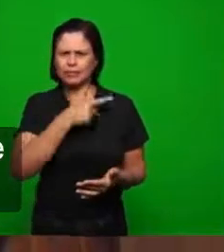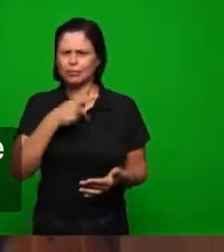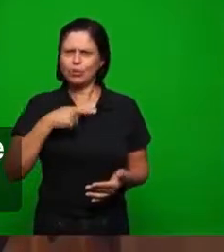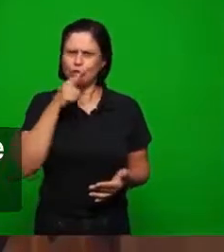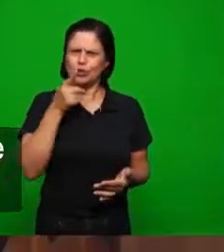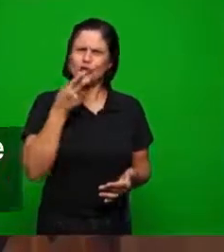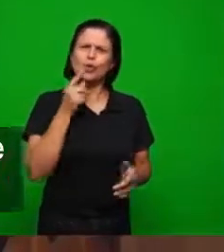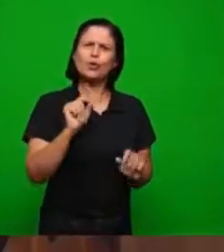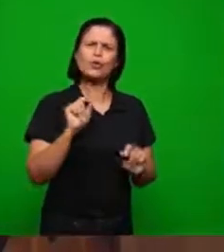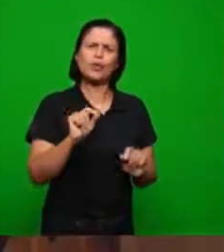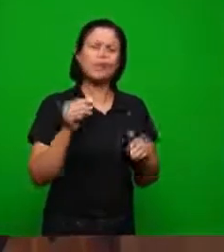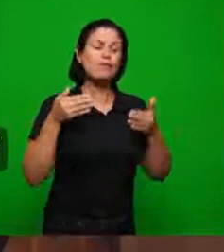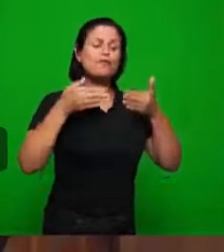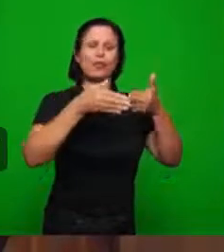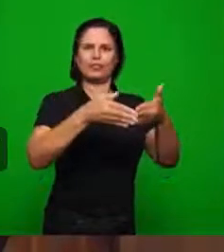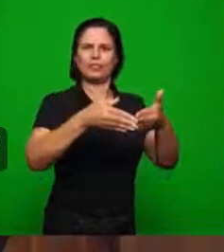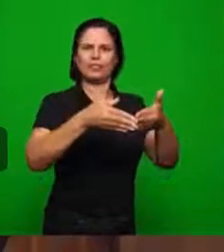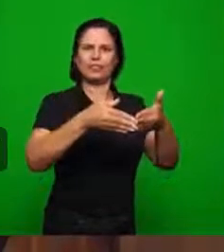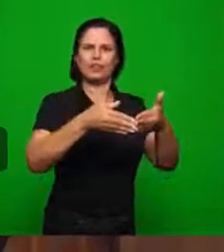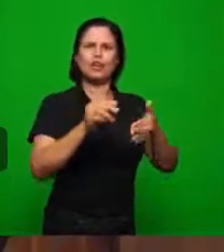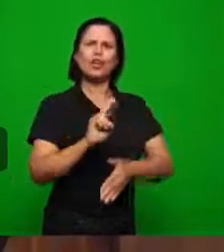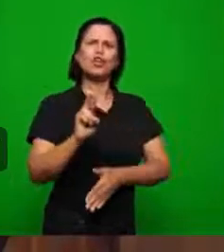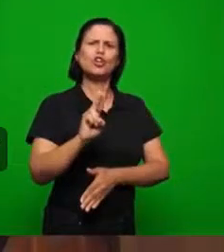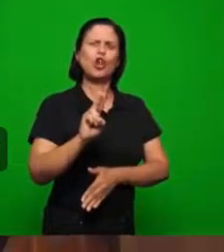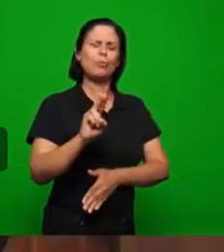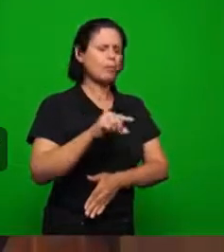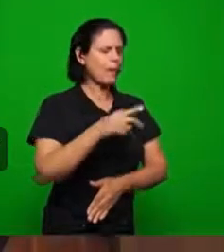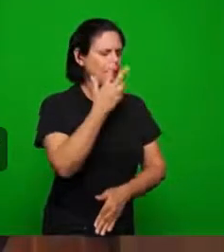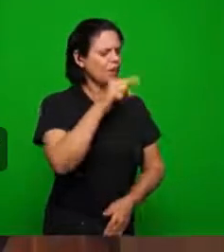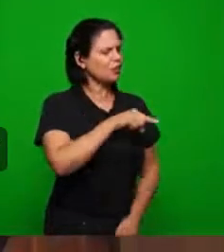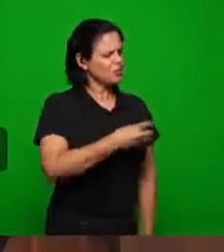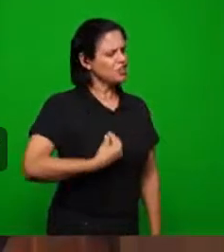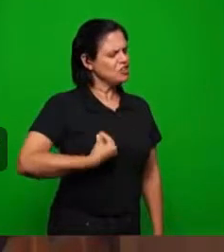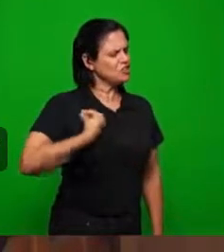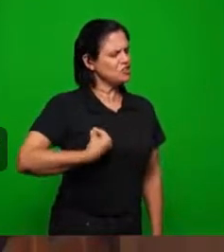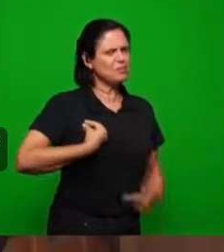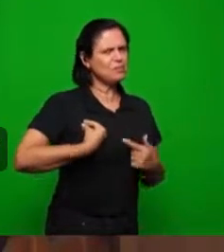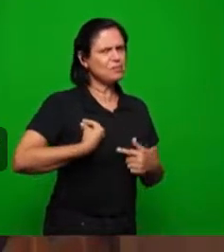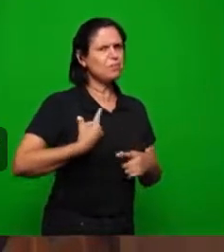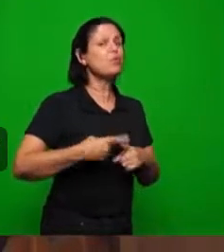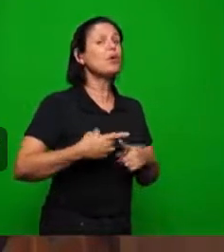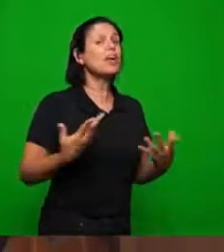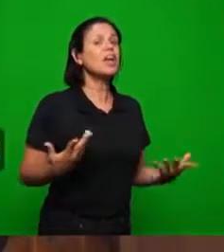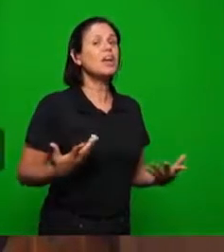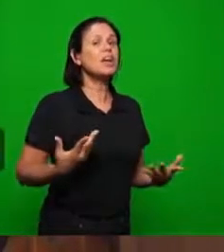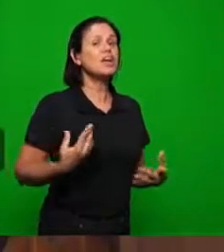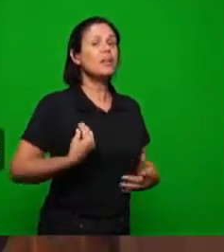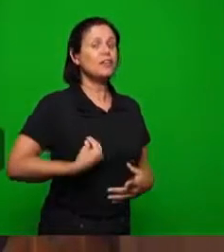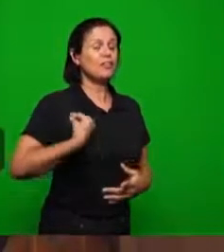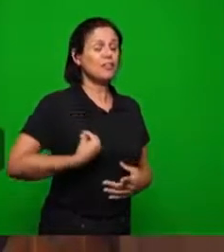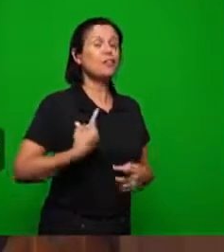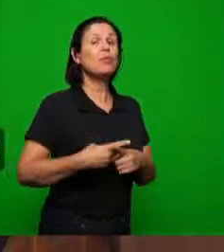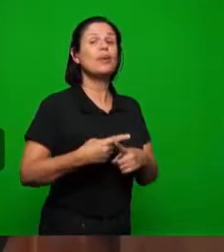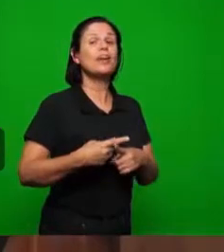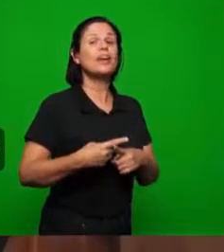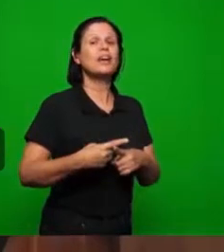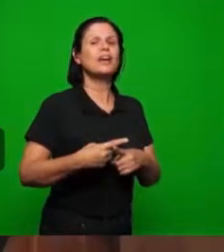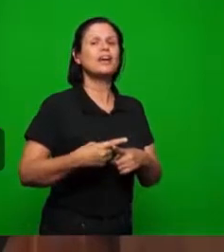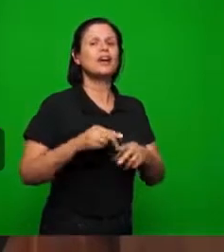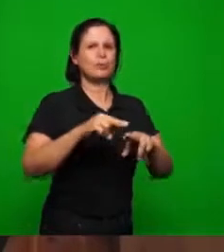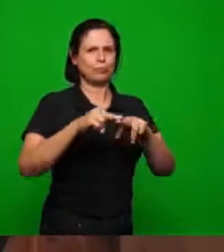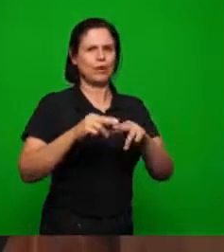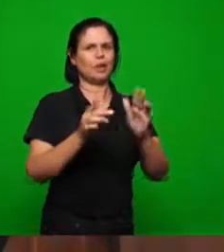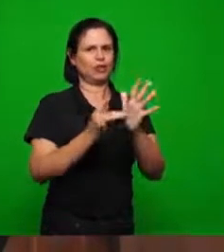interessante, e até foi a ênfase. Nome de que vives? Por quê? Então, por que é vivo? Por causa de Cristo, por causa de